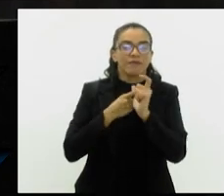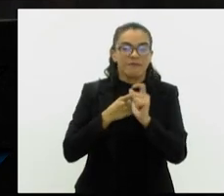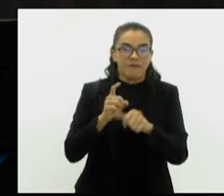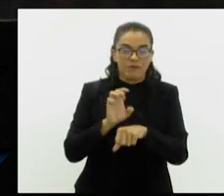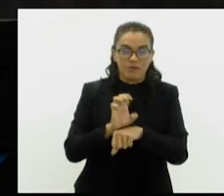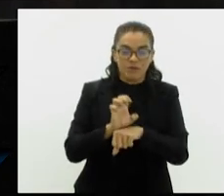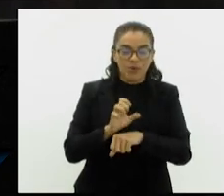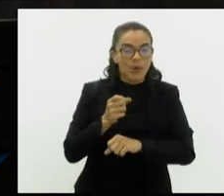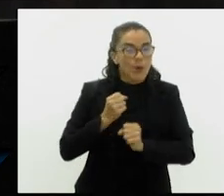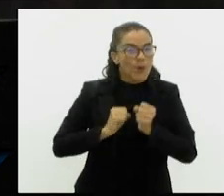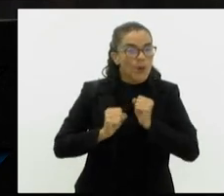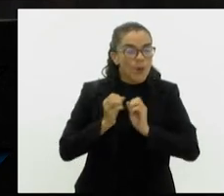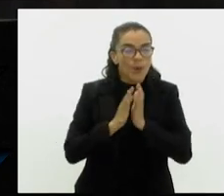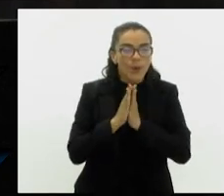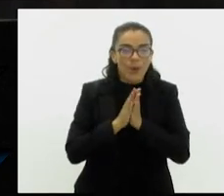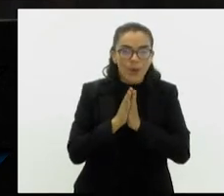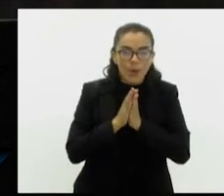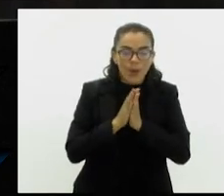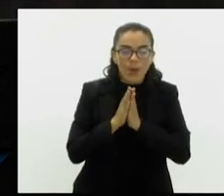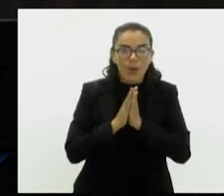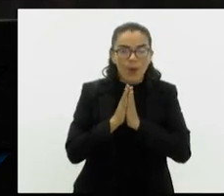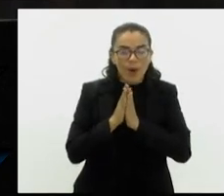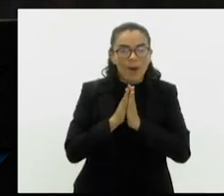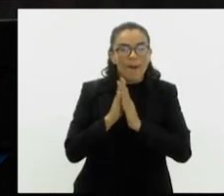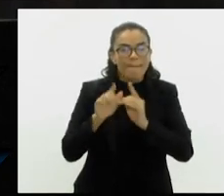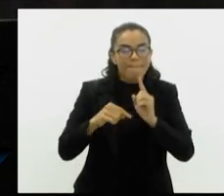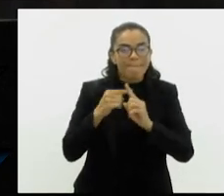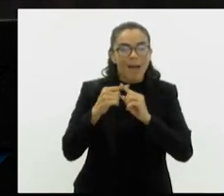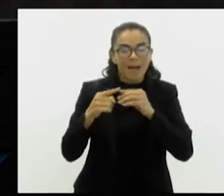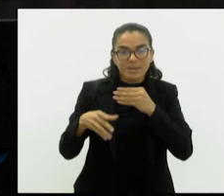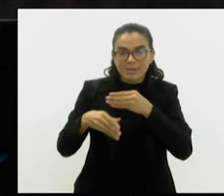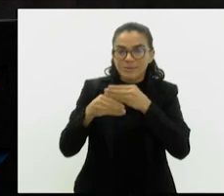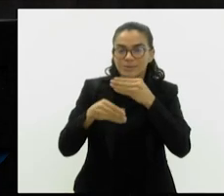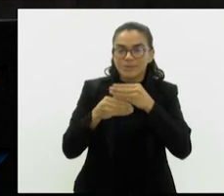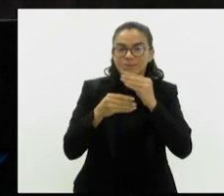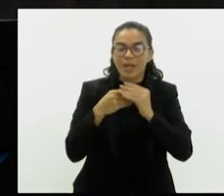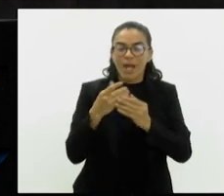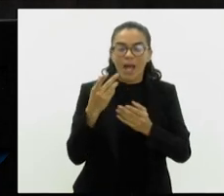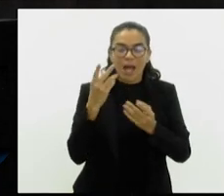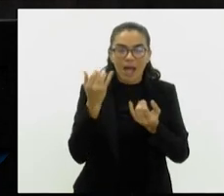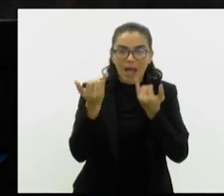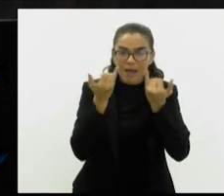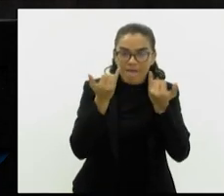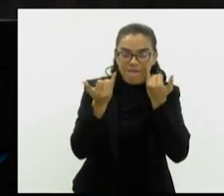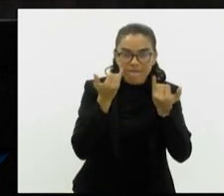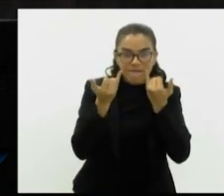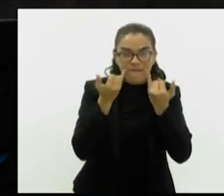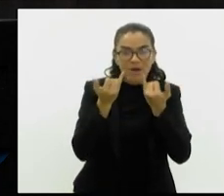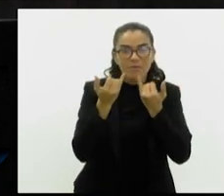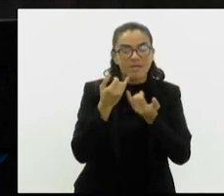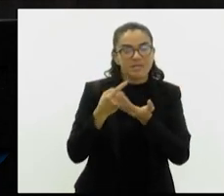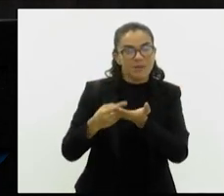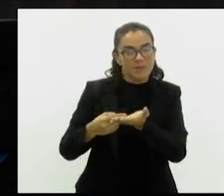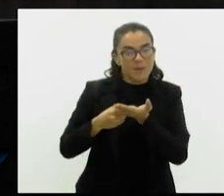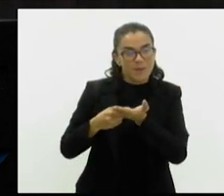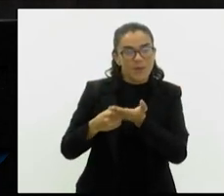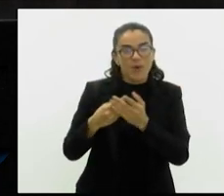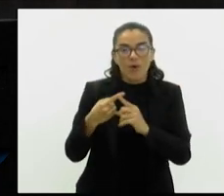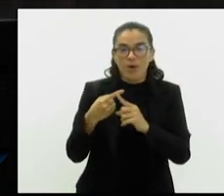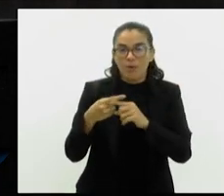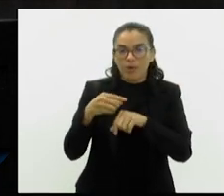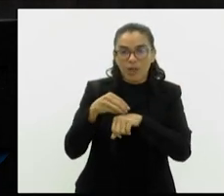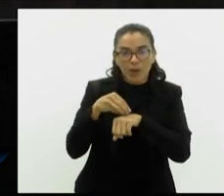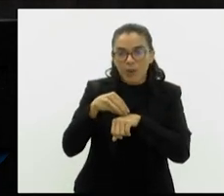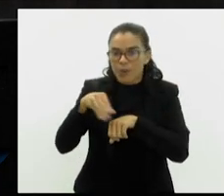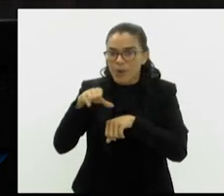ansioso por ter mais elementos dessa notícia porque simplesmente o que vazou pra